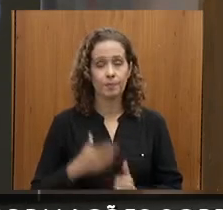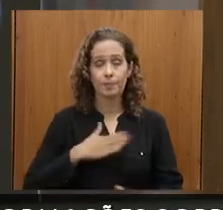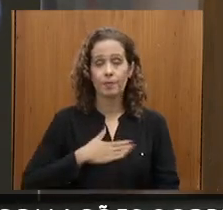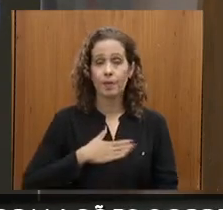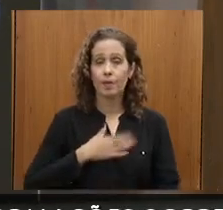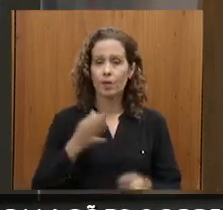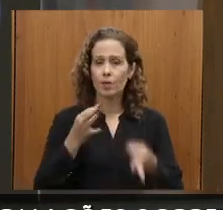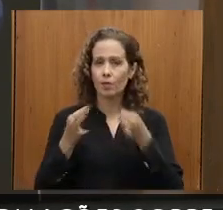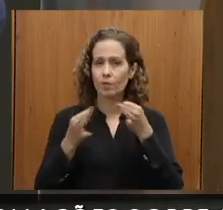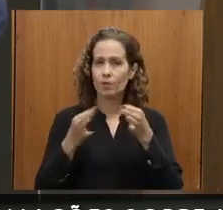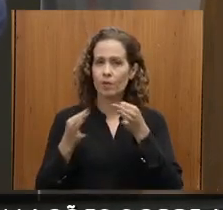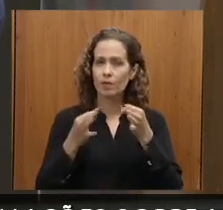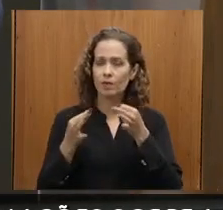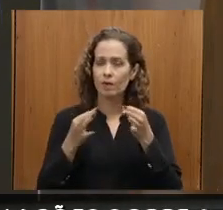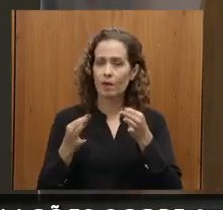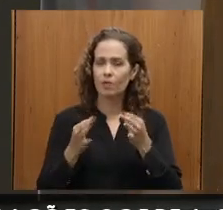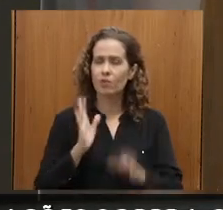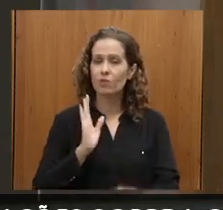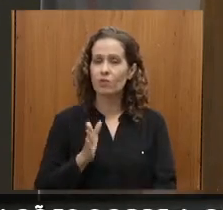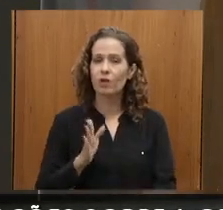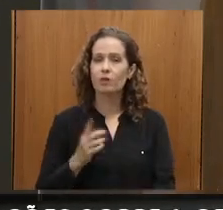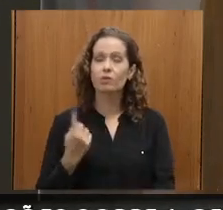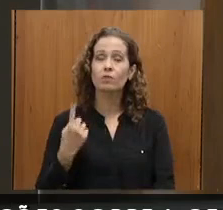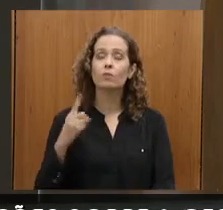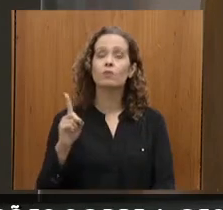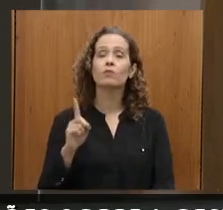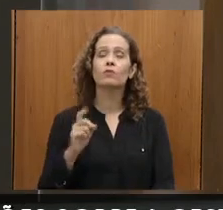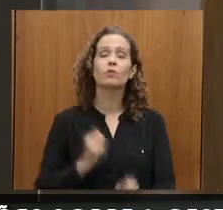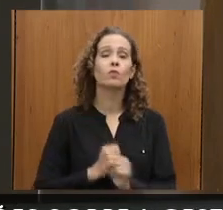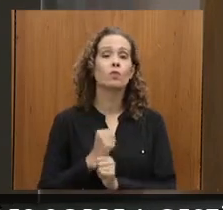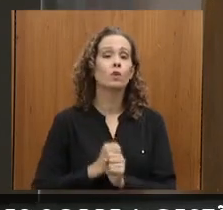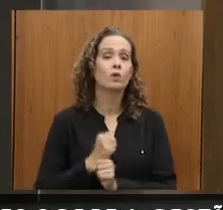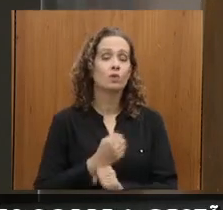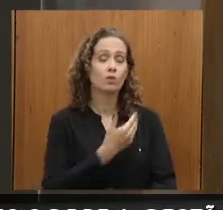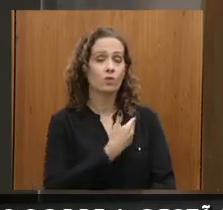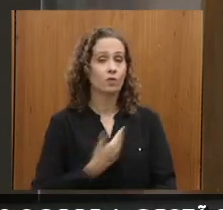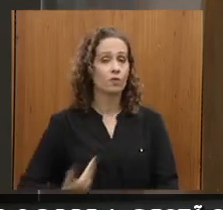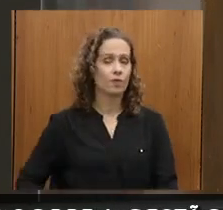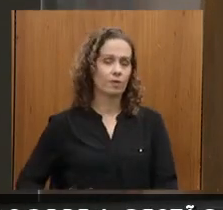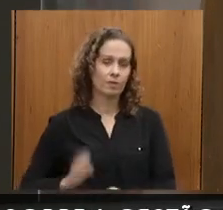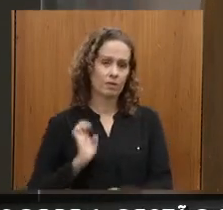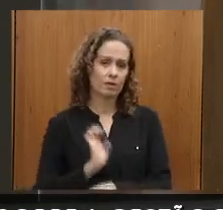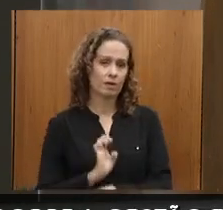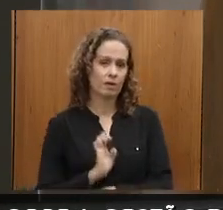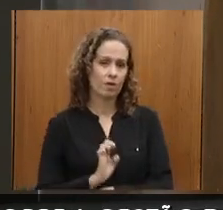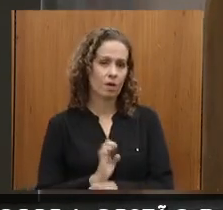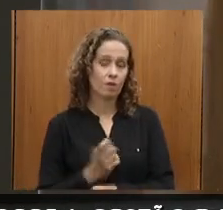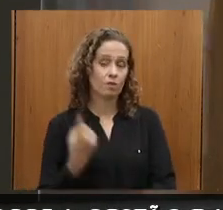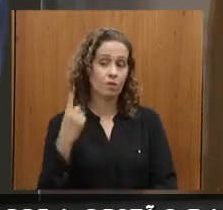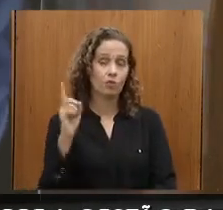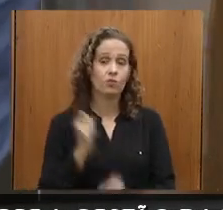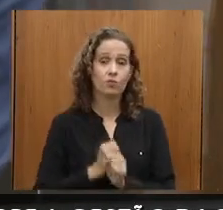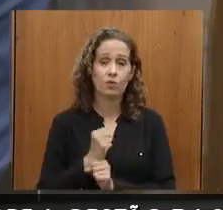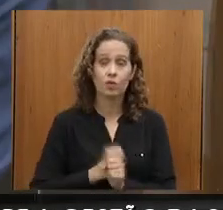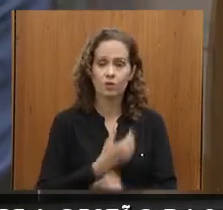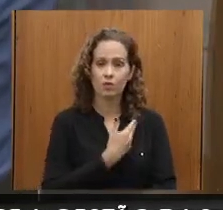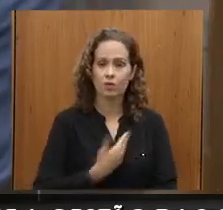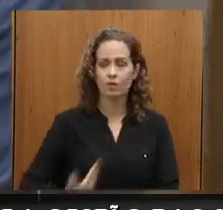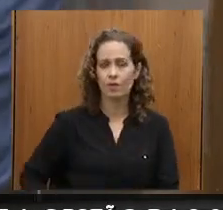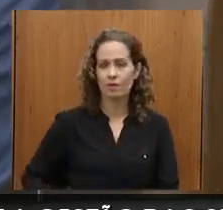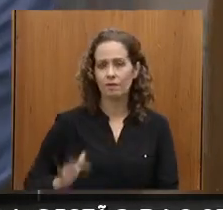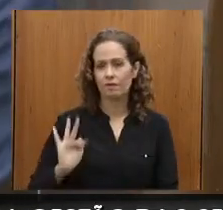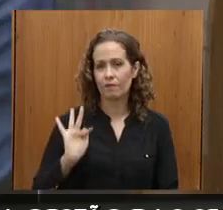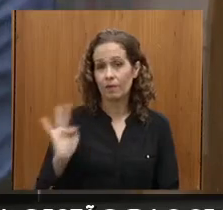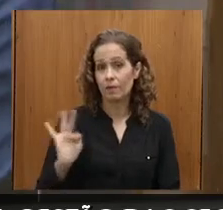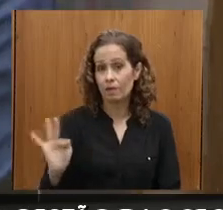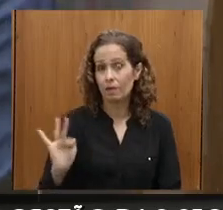limiar, quase no último ano do atual governo estadual, e no último ano do atual governo federal, sabendo que podem